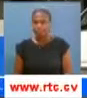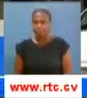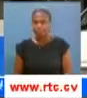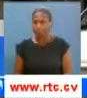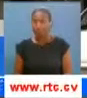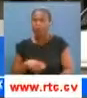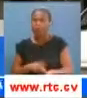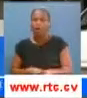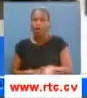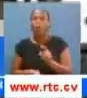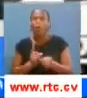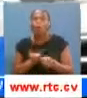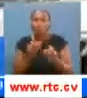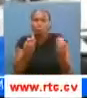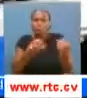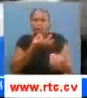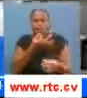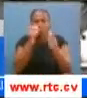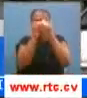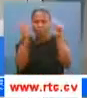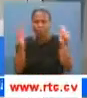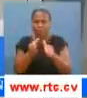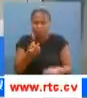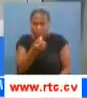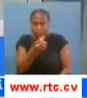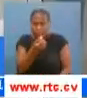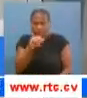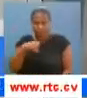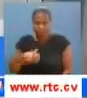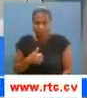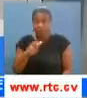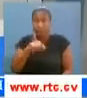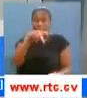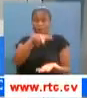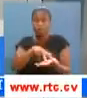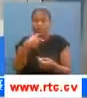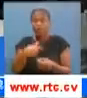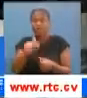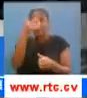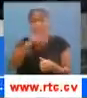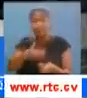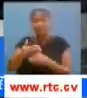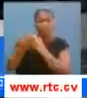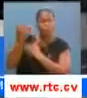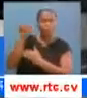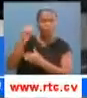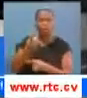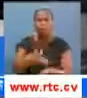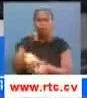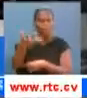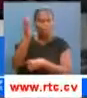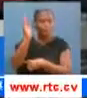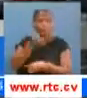No momento em que muito se fala do sistema financeiro cabo-verdiano e com a aprovação na semana passada pelo Parlamento de